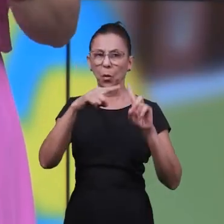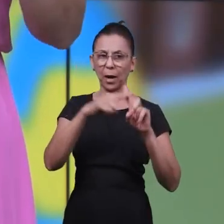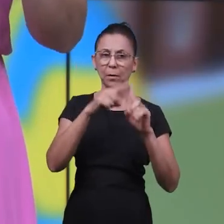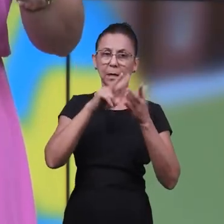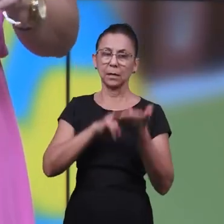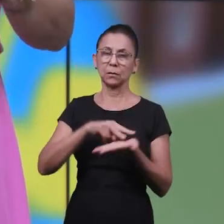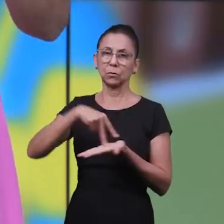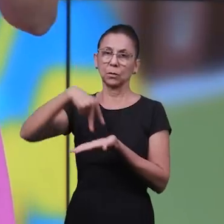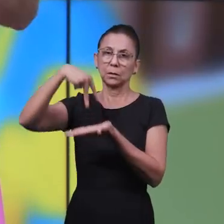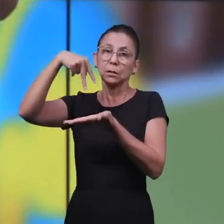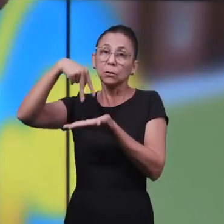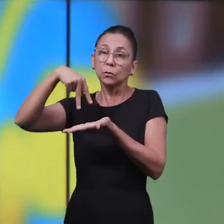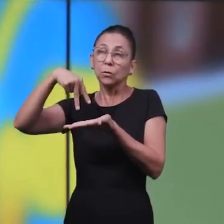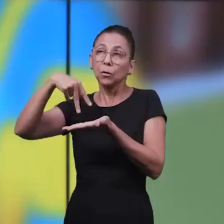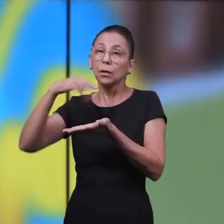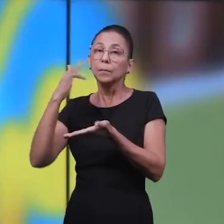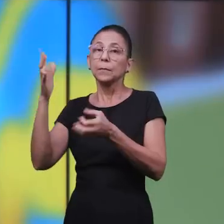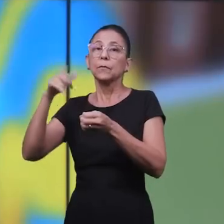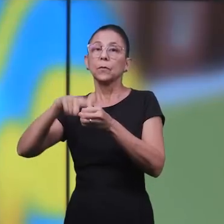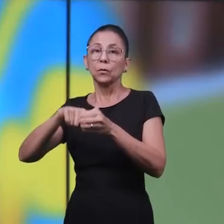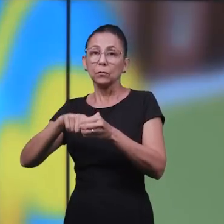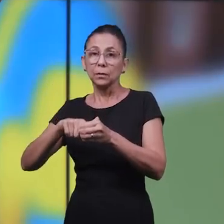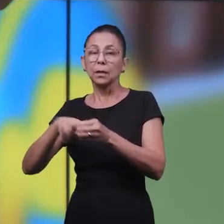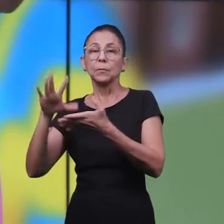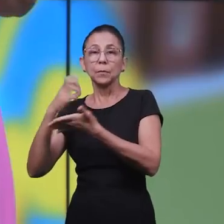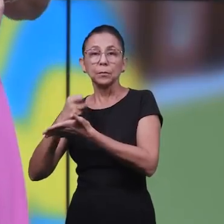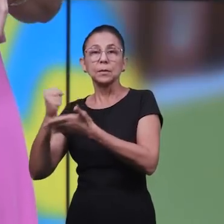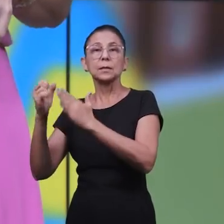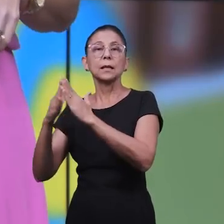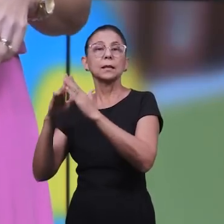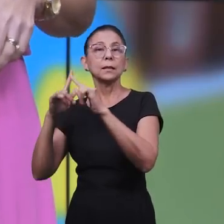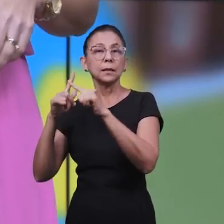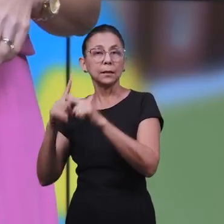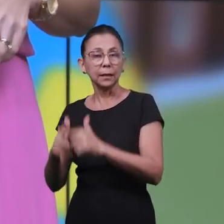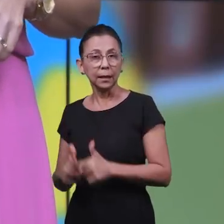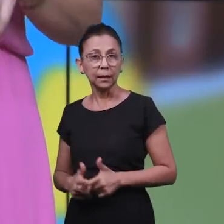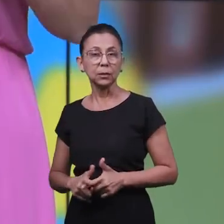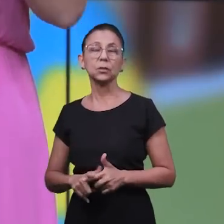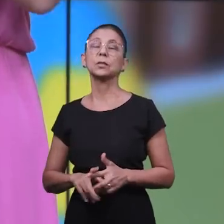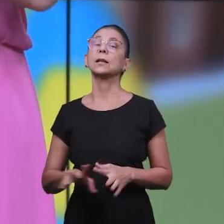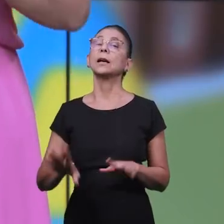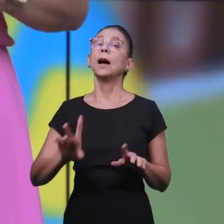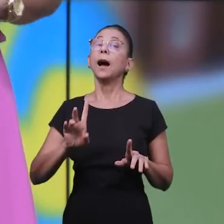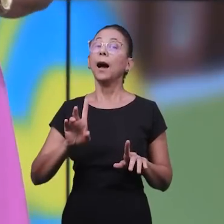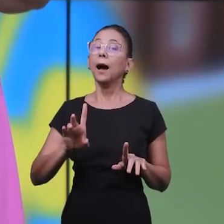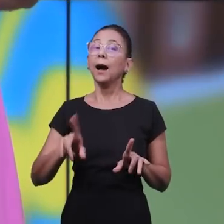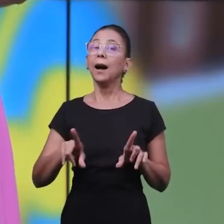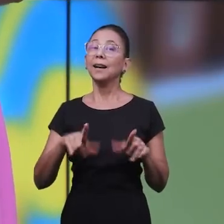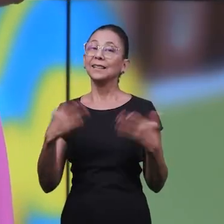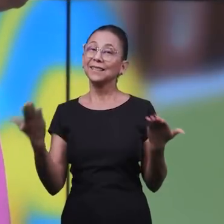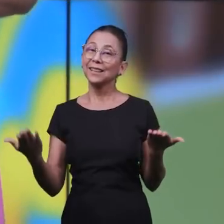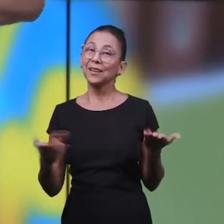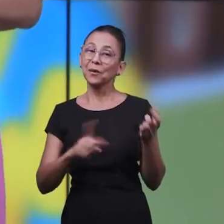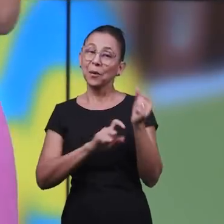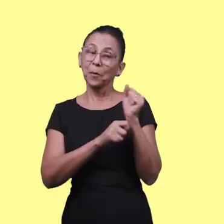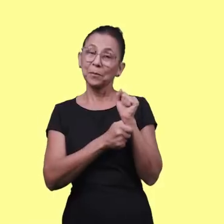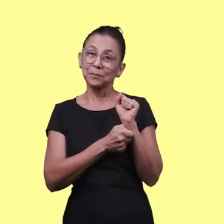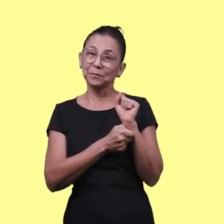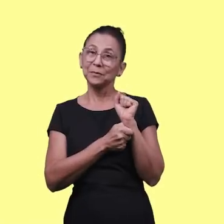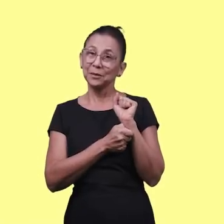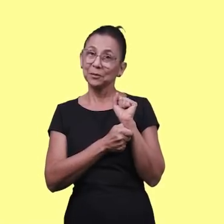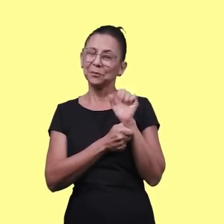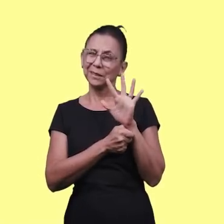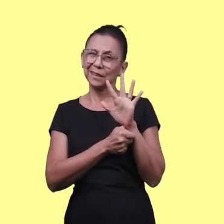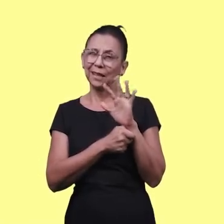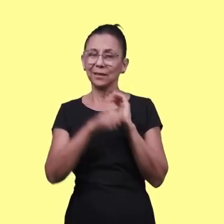ressuscitou e que ele virá nos buscar em breve. E esse é o outro mistério, o outro segredo que aprendemos hoje,